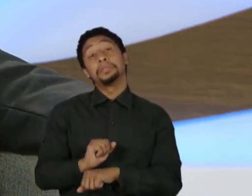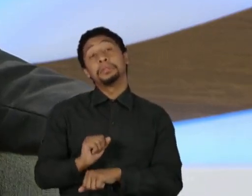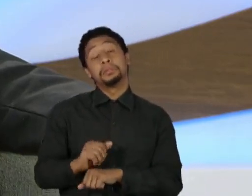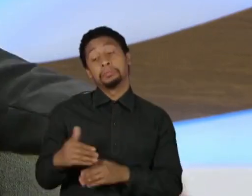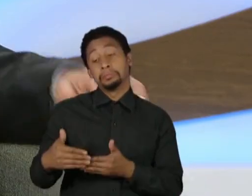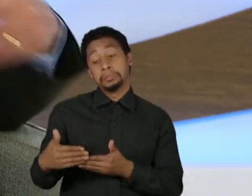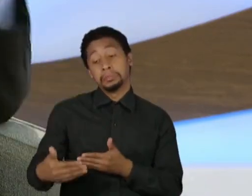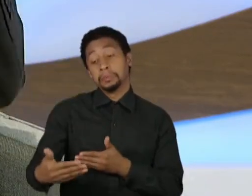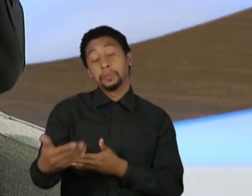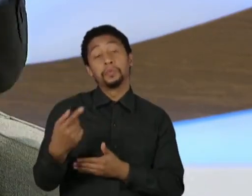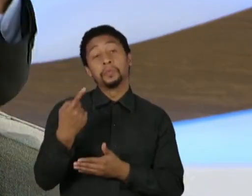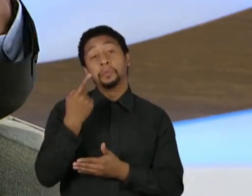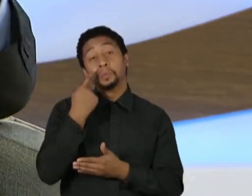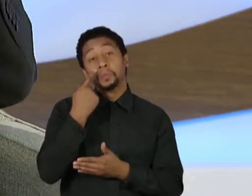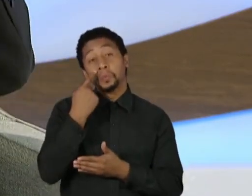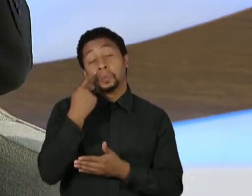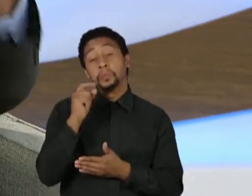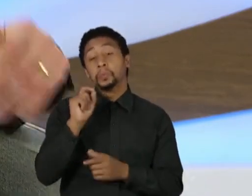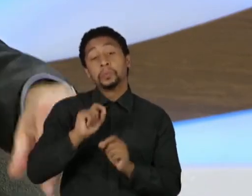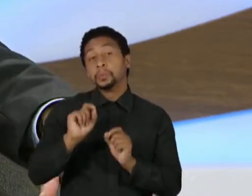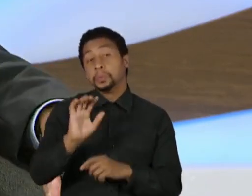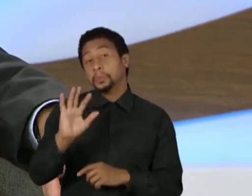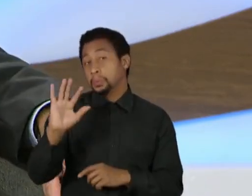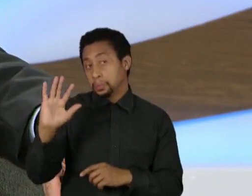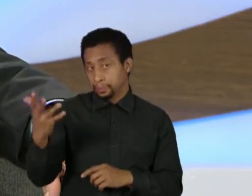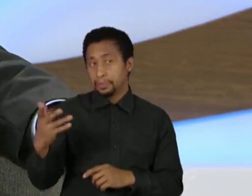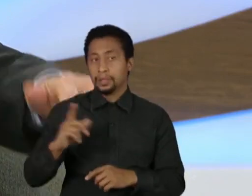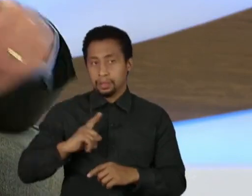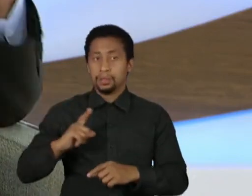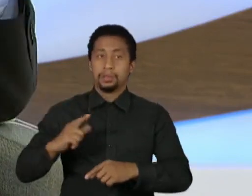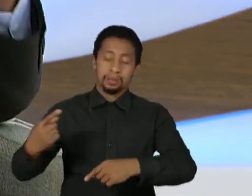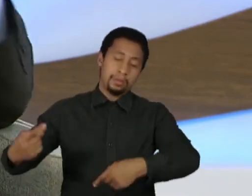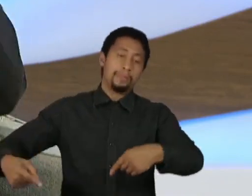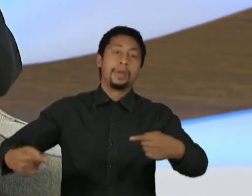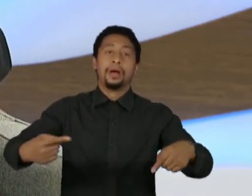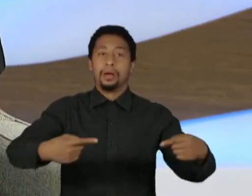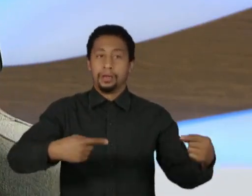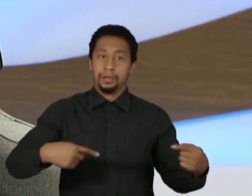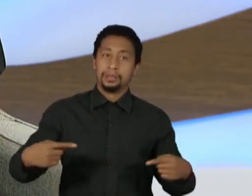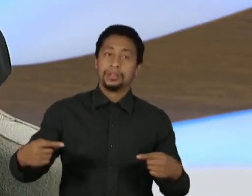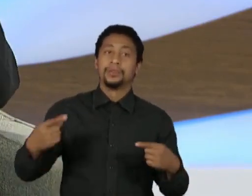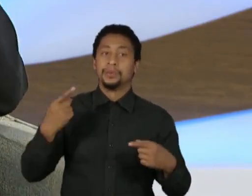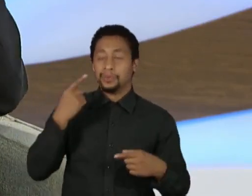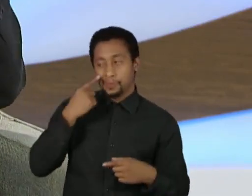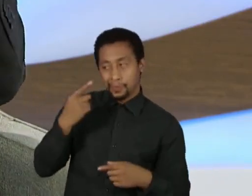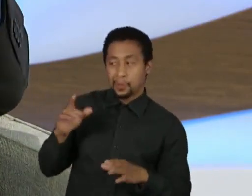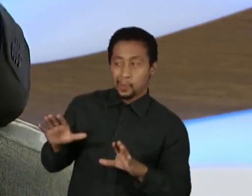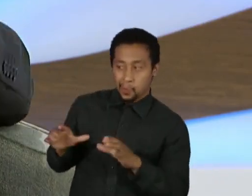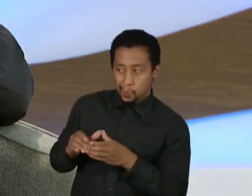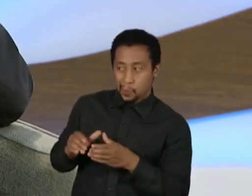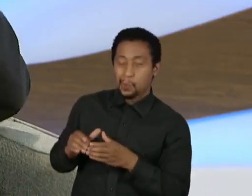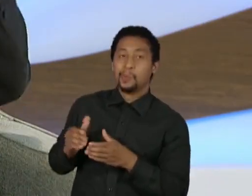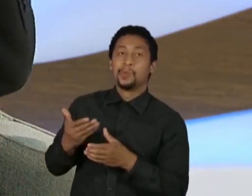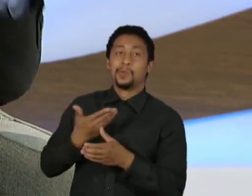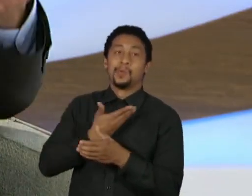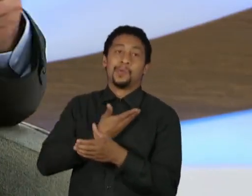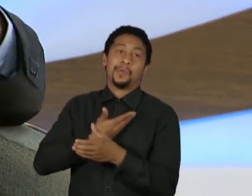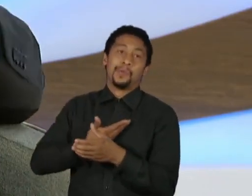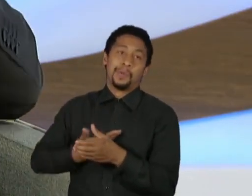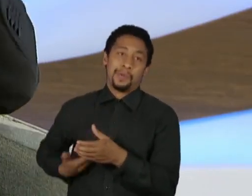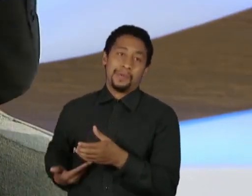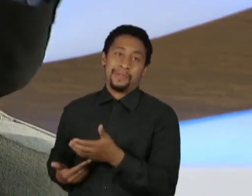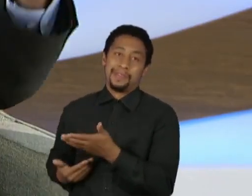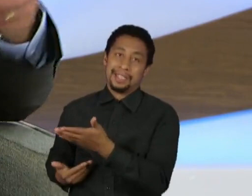em relação a isso há um debate sobre essa temática já ouvi membros do governo dizendo que a